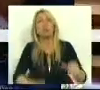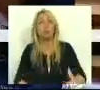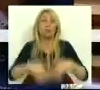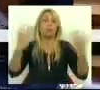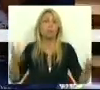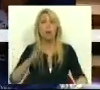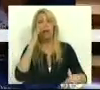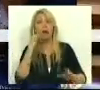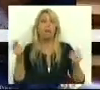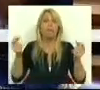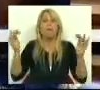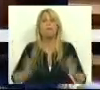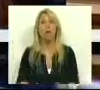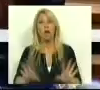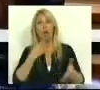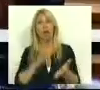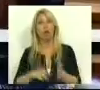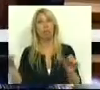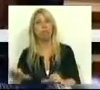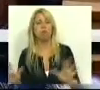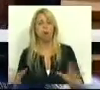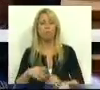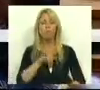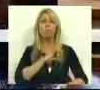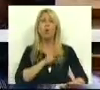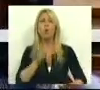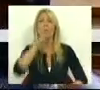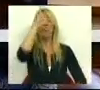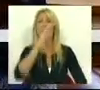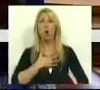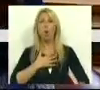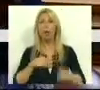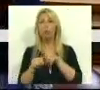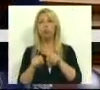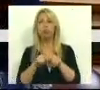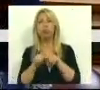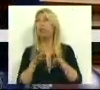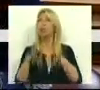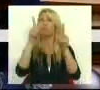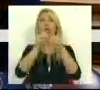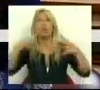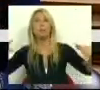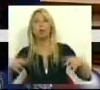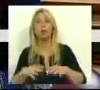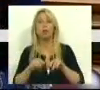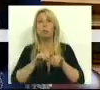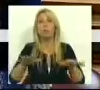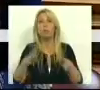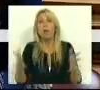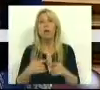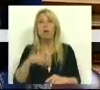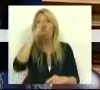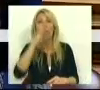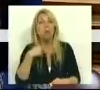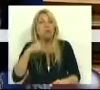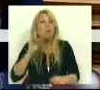realidade. Portanto, o senhor Primeiro-Ministro não quer políticas expansionistas, eu também não sei exatamente o que é que se refere, ou o que é que se refere quando